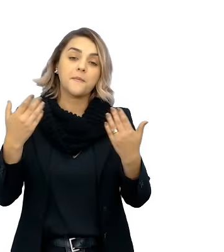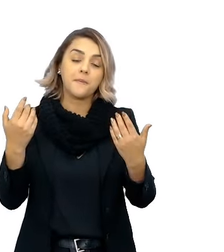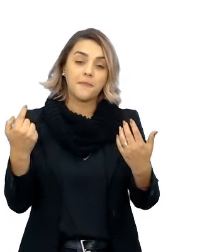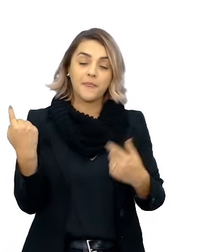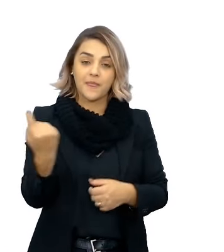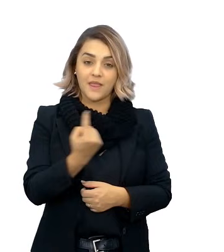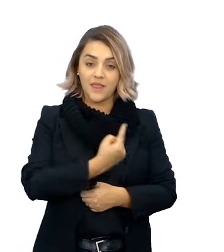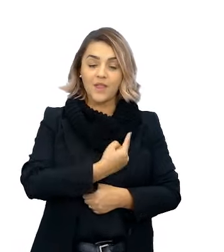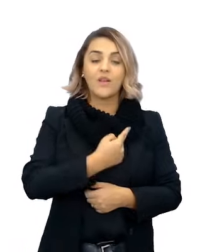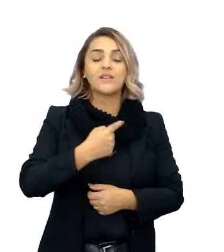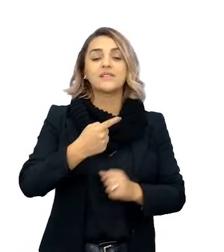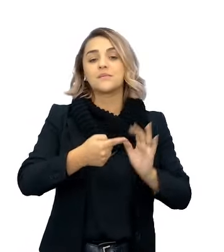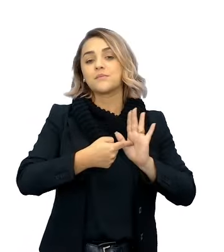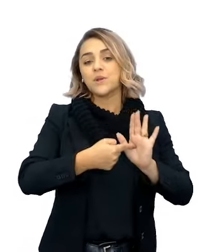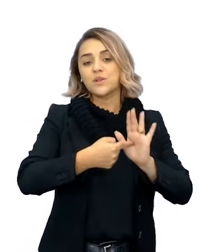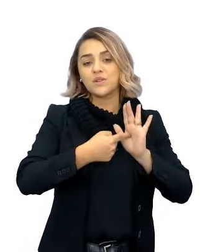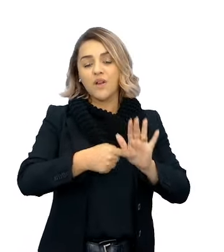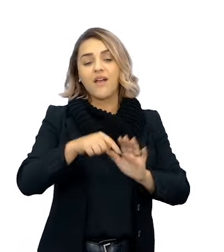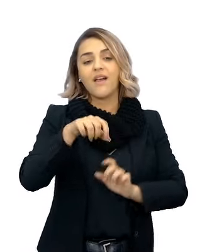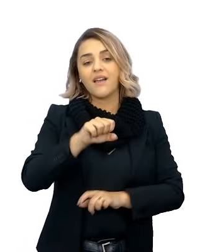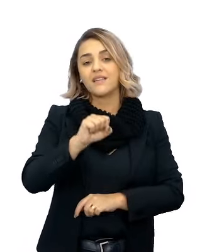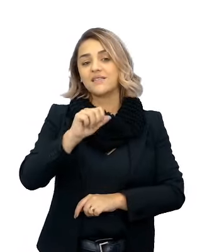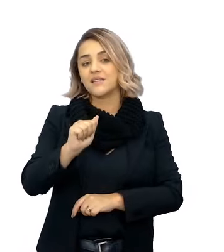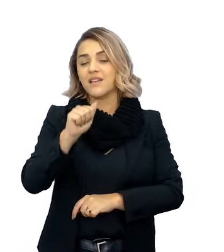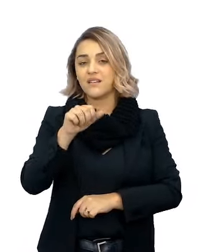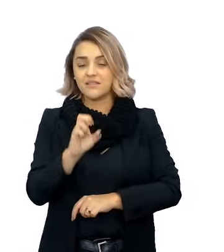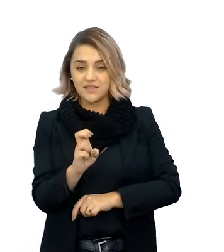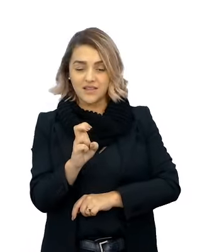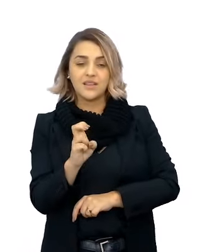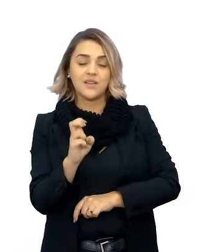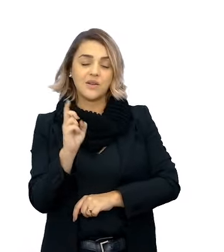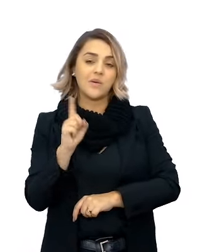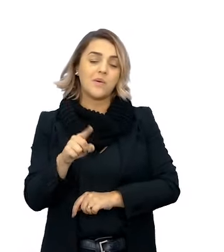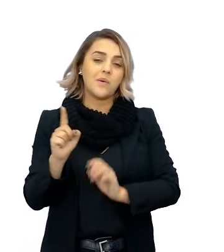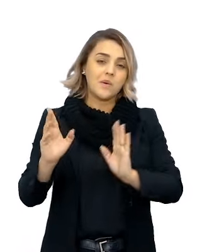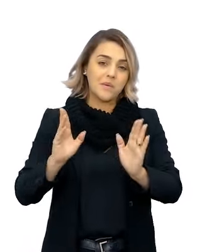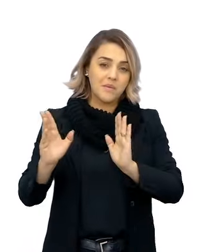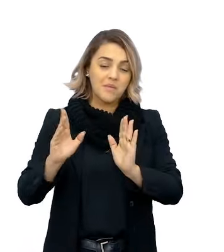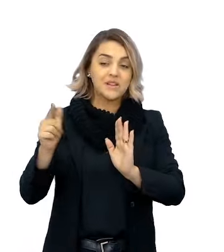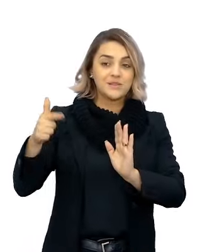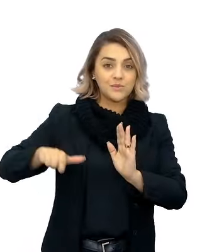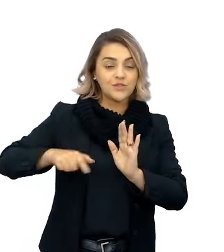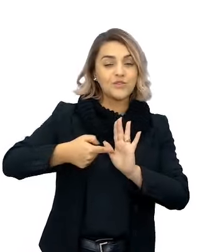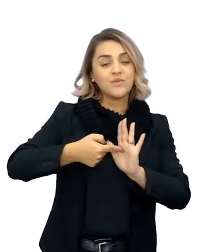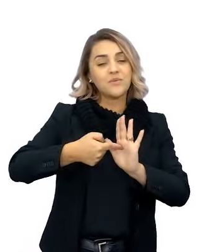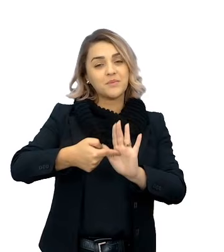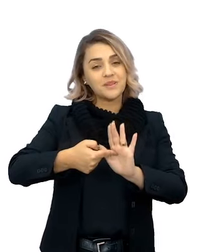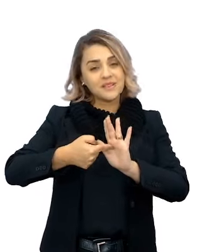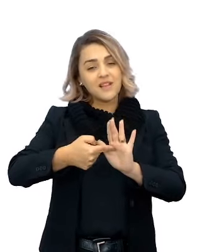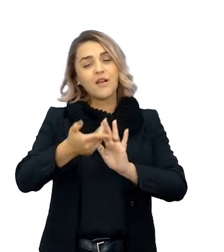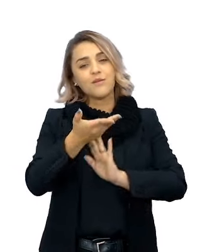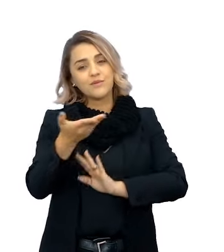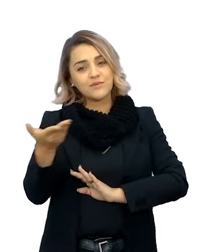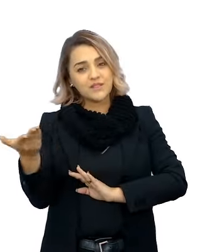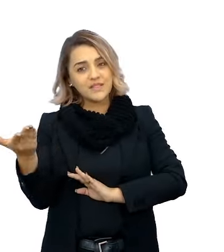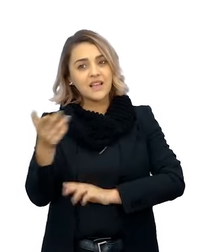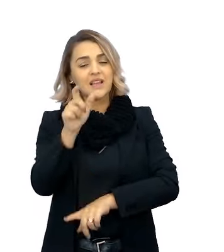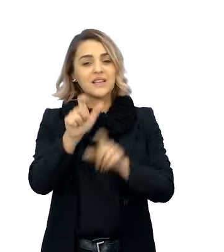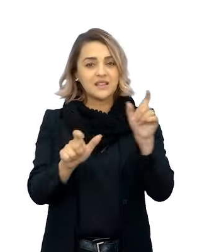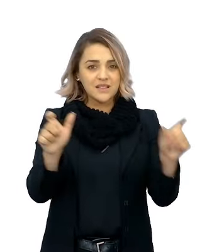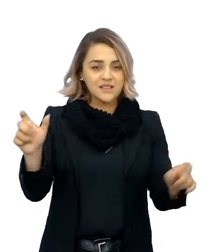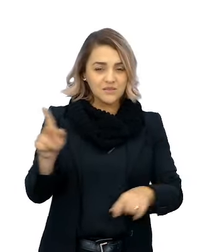na SA5, na etapa, mas a gente volta a apresentar aqui para vocês hoje, professores, que eu falo que é de